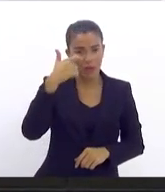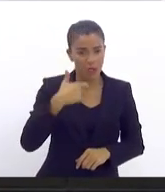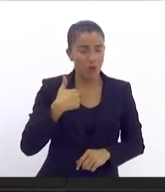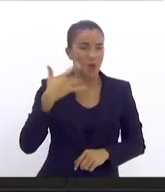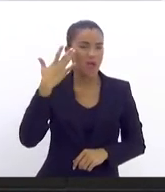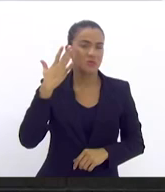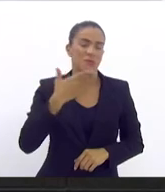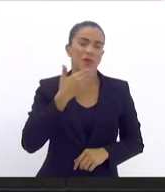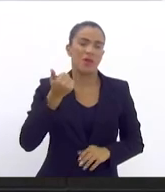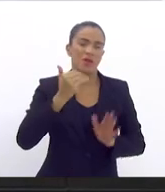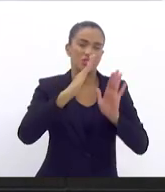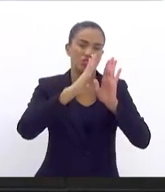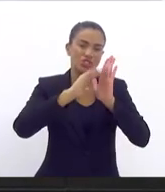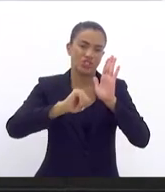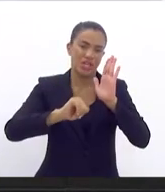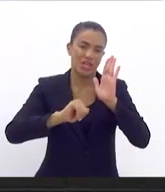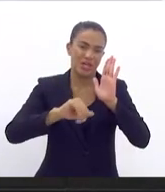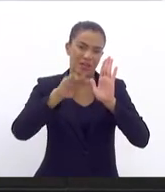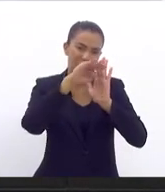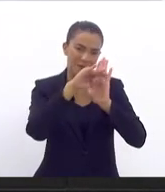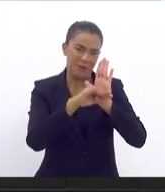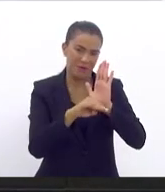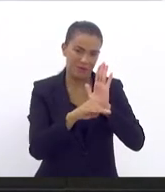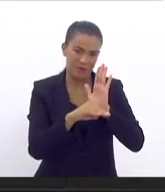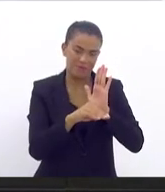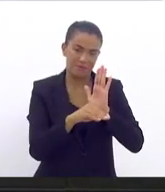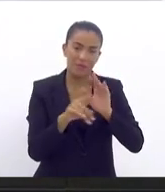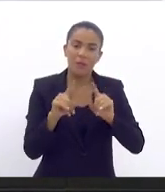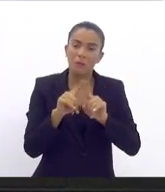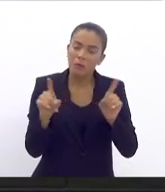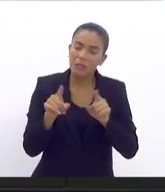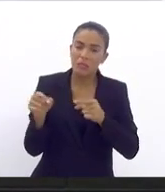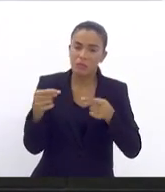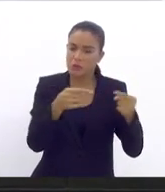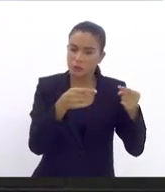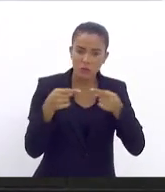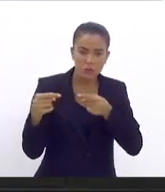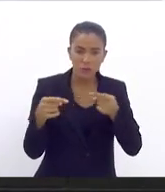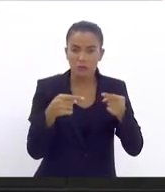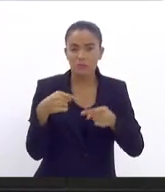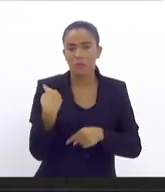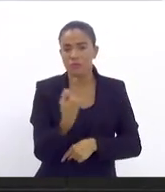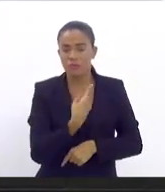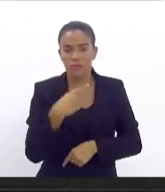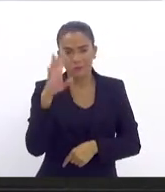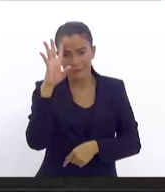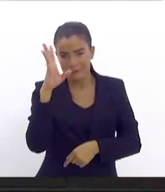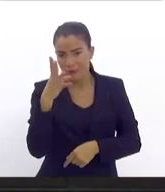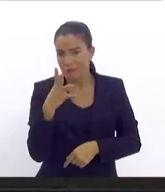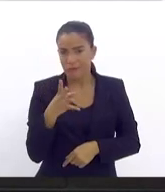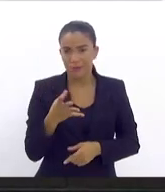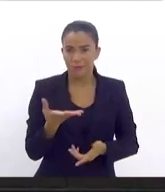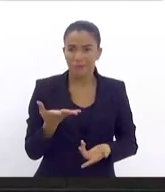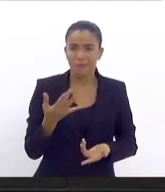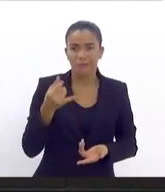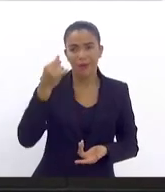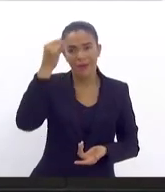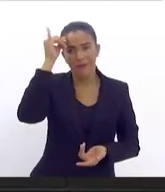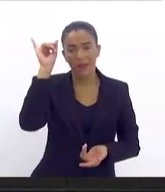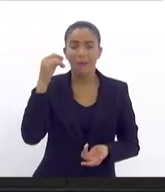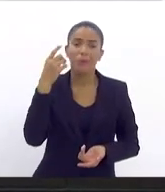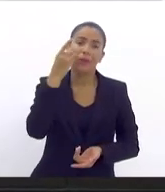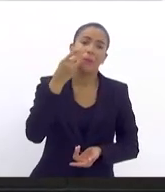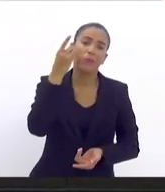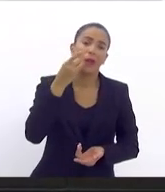tirarmos esse PL de pauta, mas eu trouxe a discussão aqui para que a gente defina de uma vez por todas e não crie óbvio para tanto para os deputados